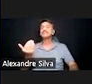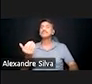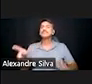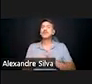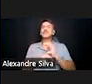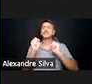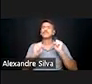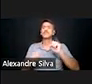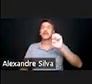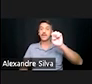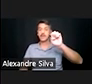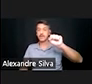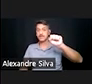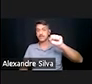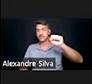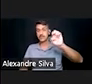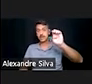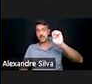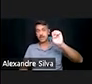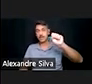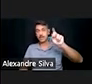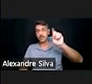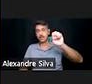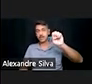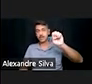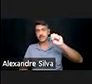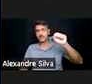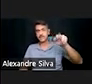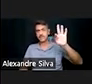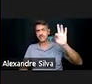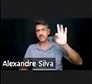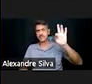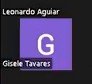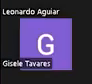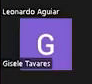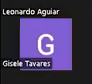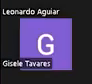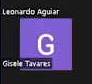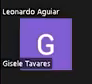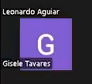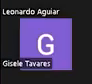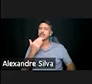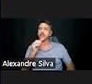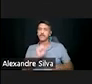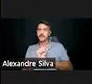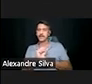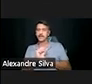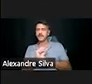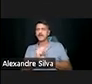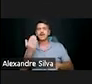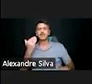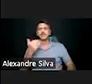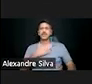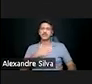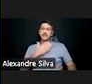espessante que é colocado dentro da vasilhazinha, uma coisa que eu gostava de comer, mas que eu parei